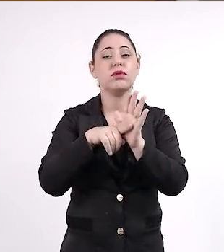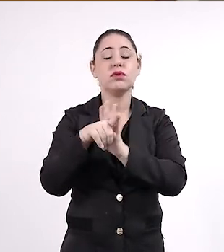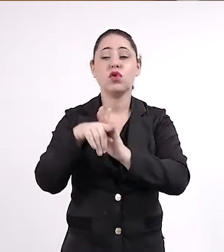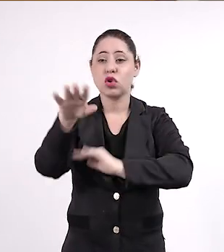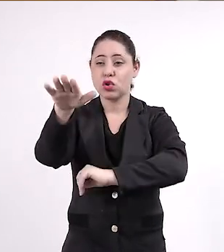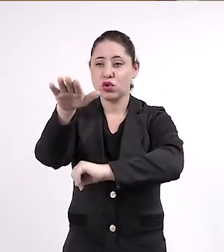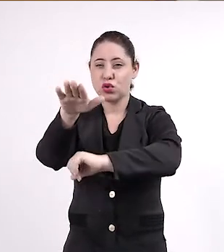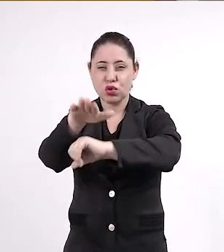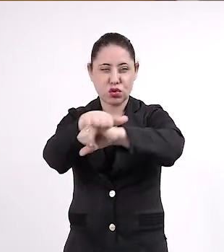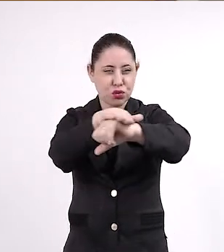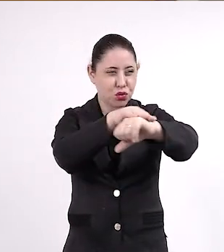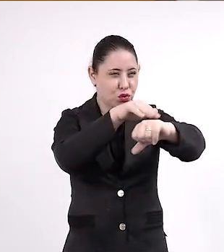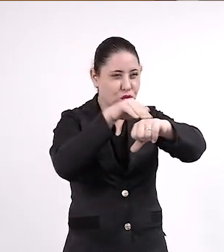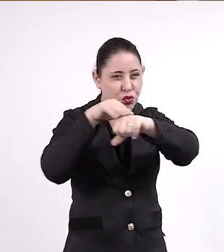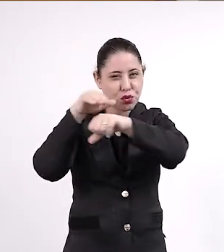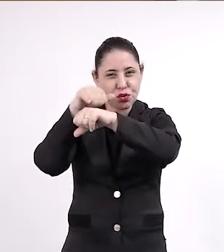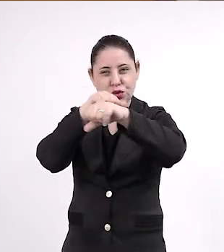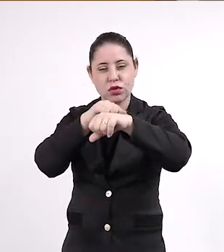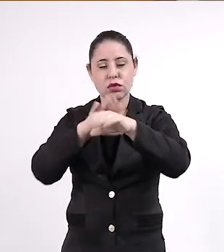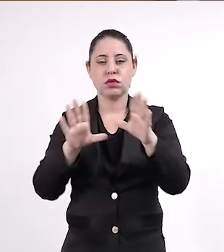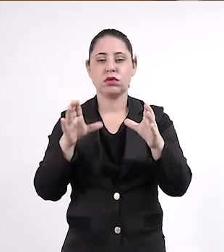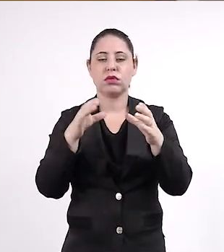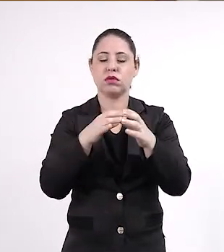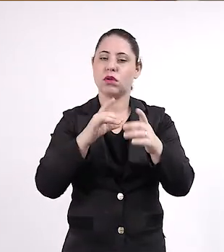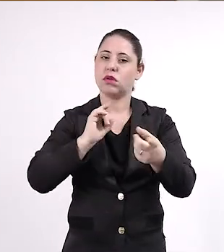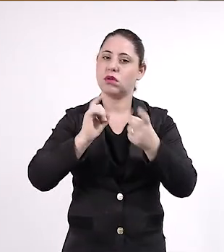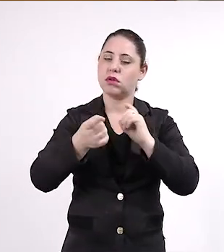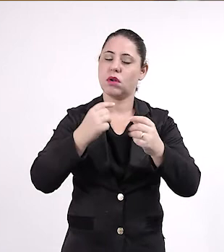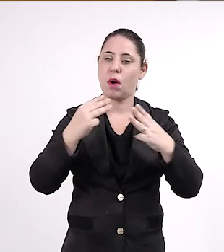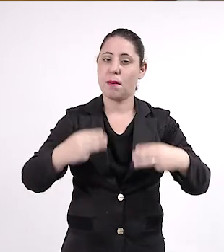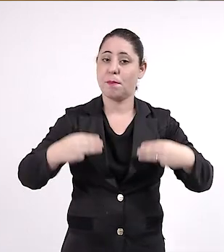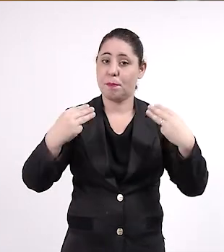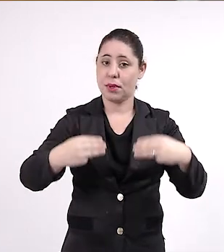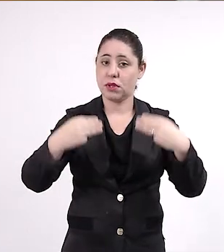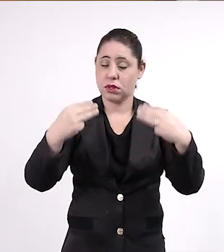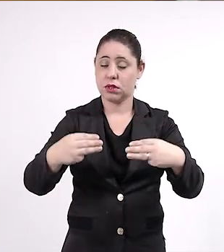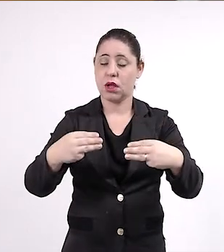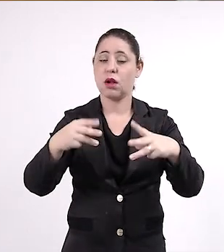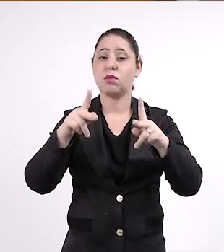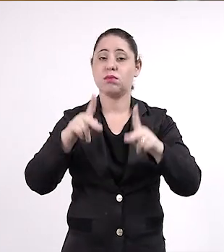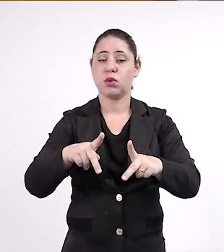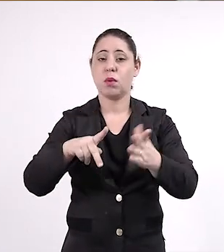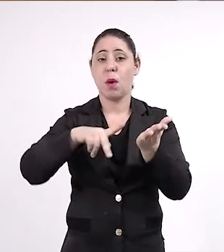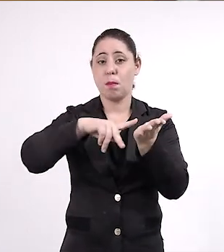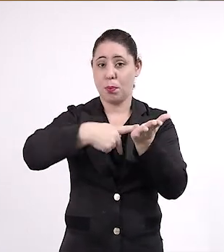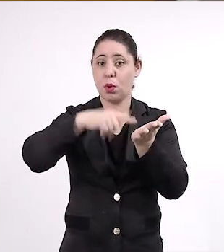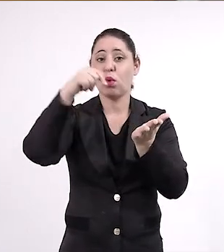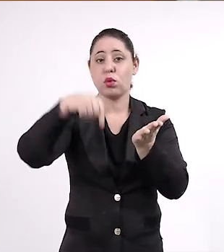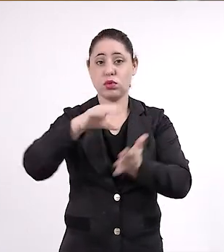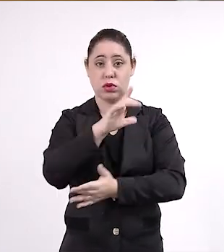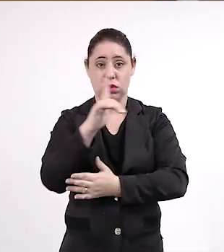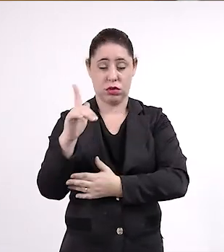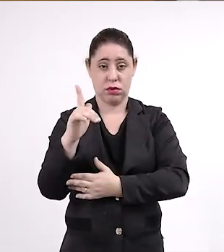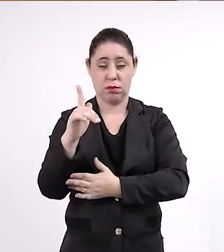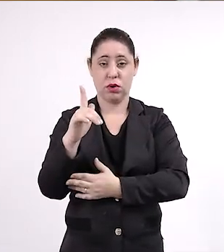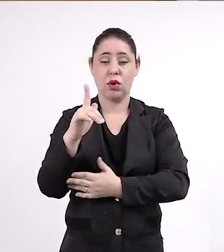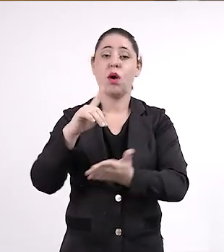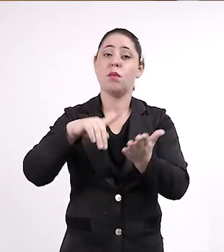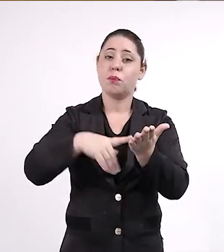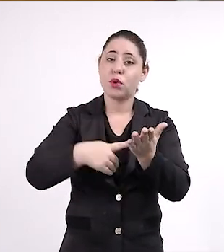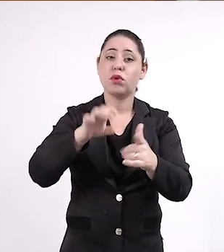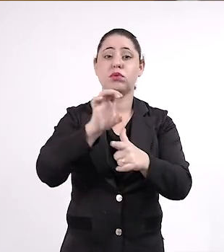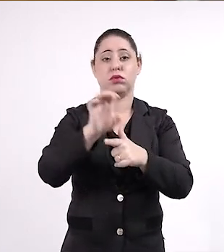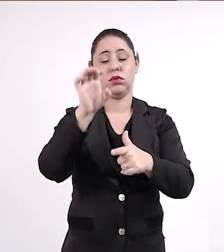passava, chamou para agregar nessa apuração o Ministério Público, o PROCON Municipal aqui de Campo Grande,